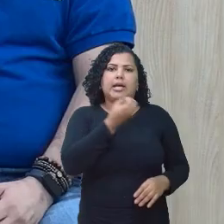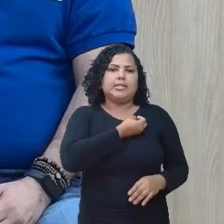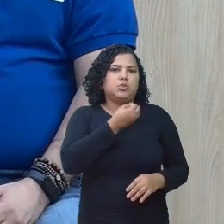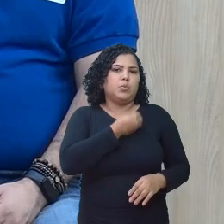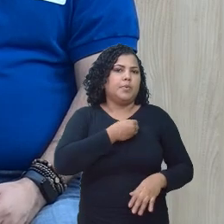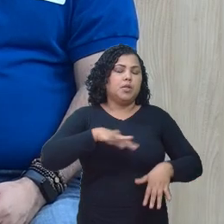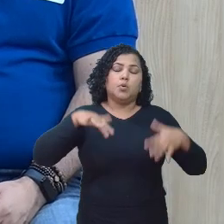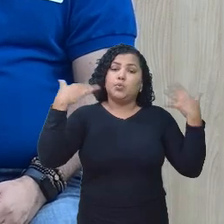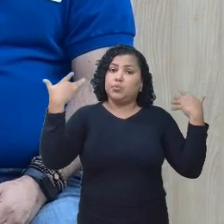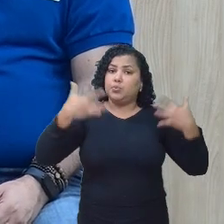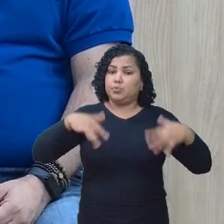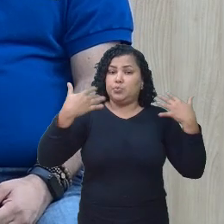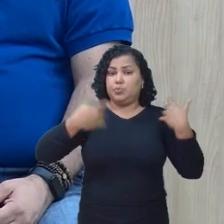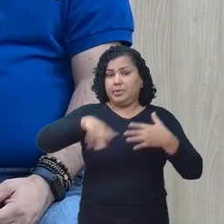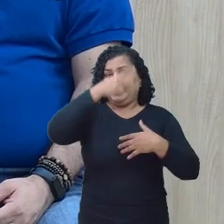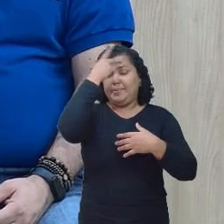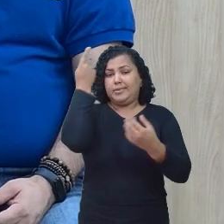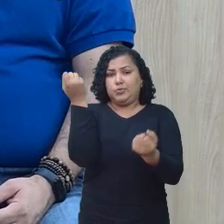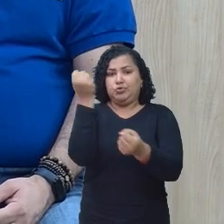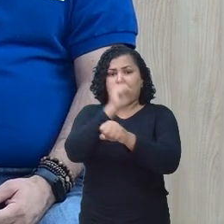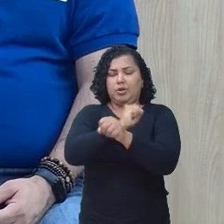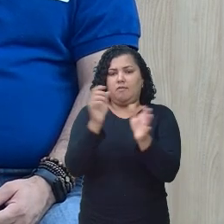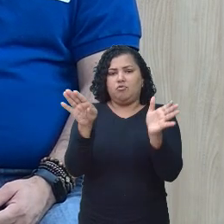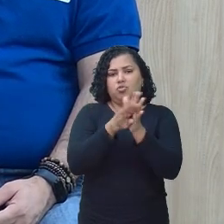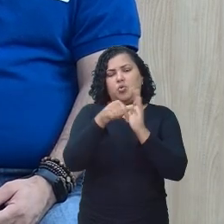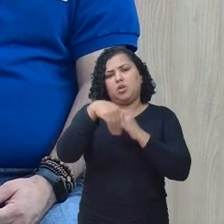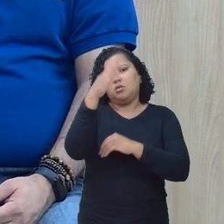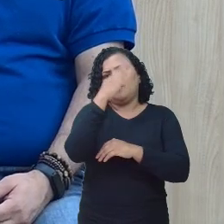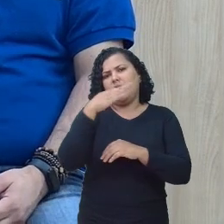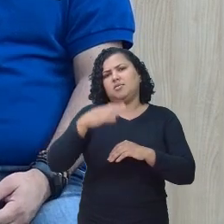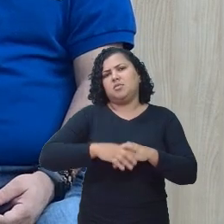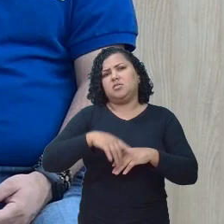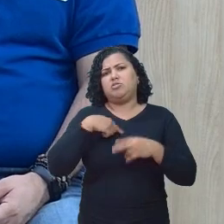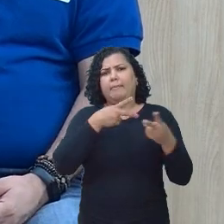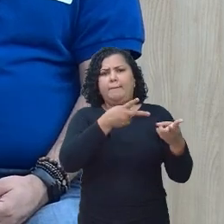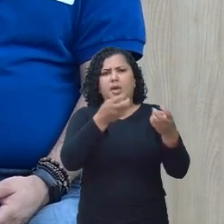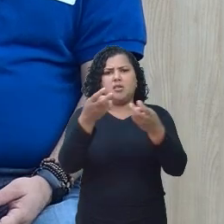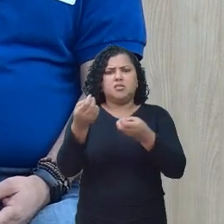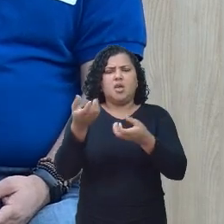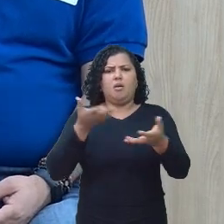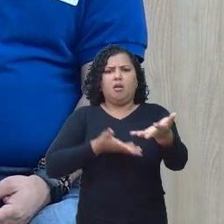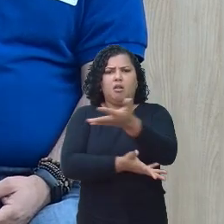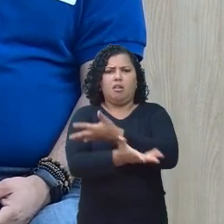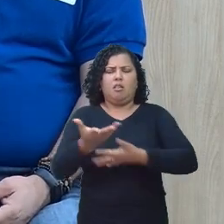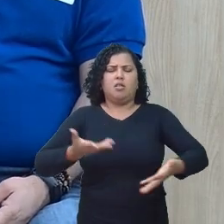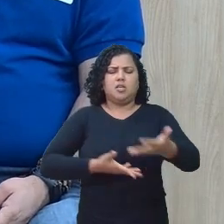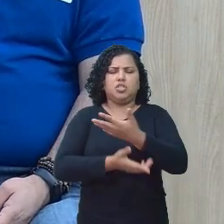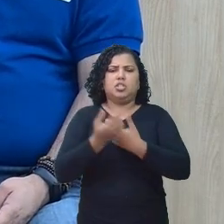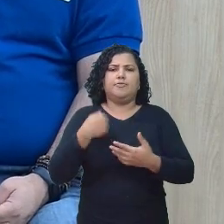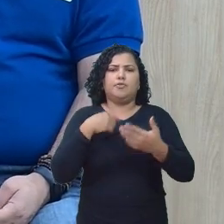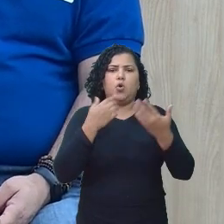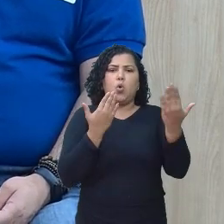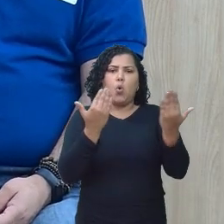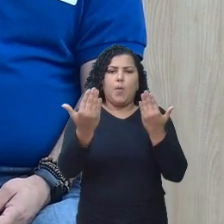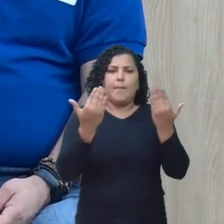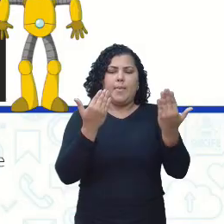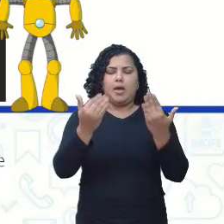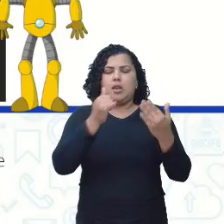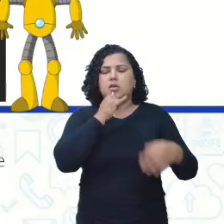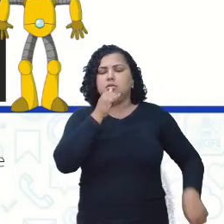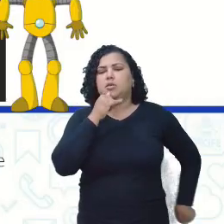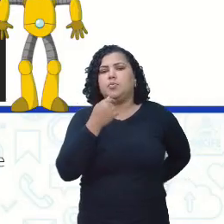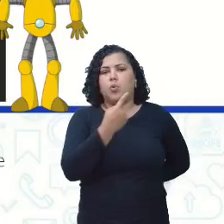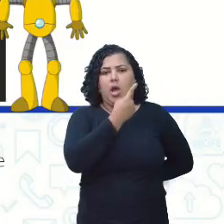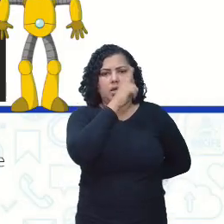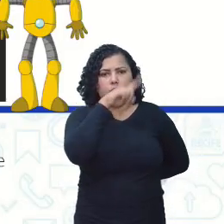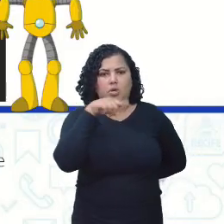de escravos, e com isso a gente vê o fluxo, né? Se a gente comparar a estatística aí no